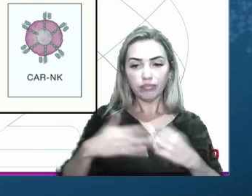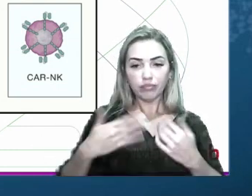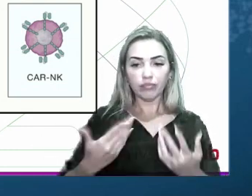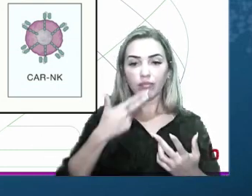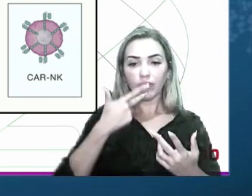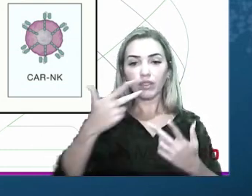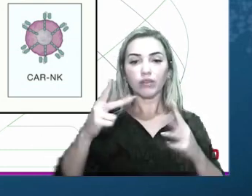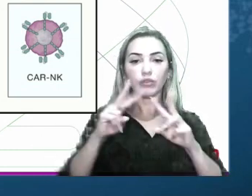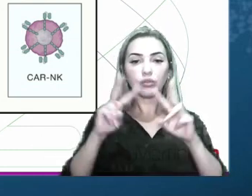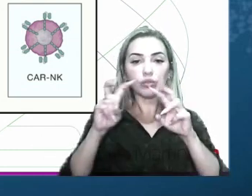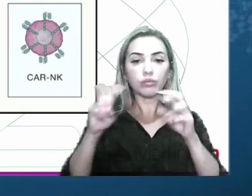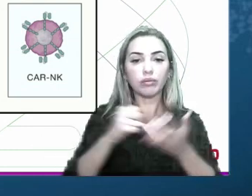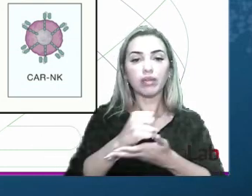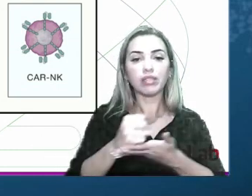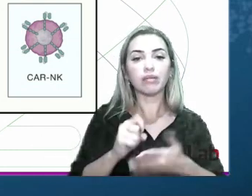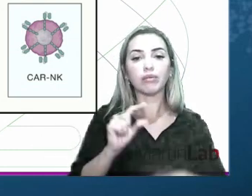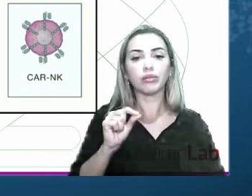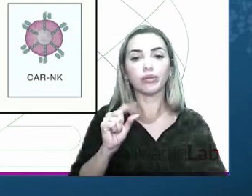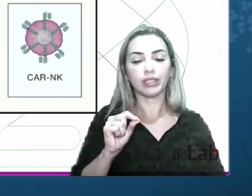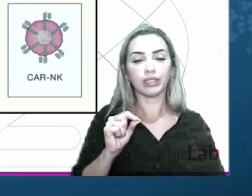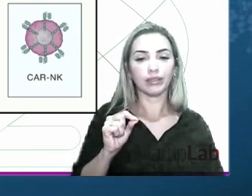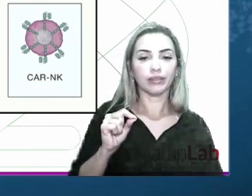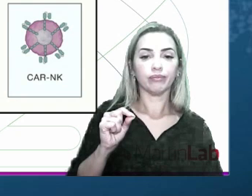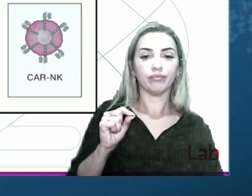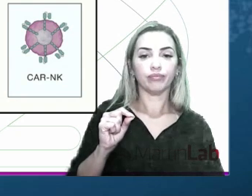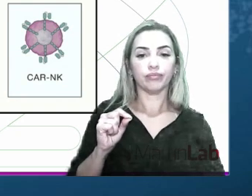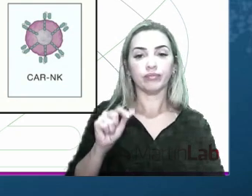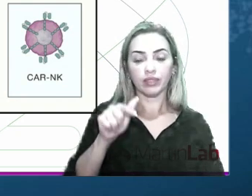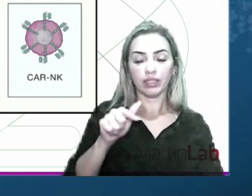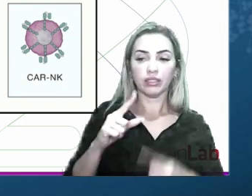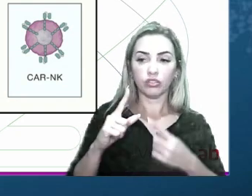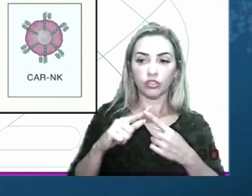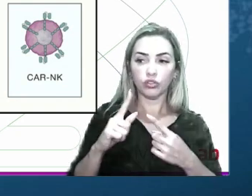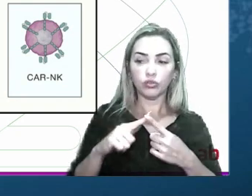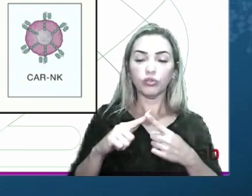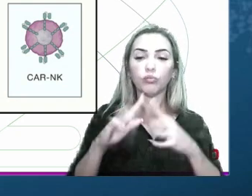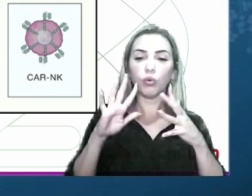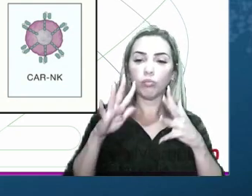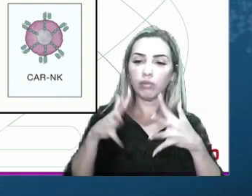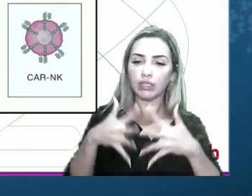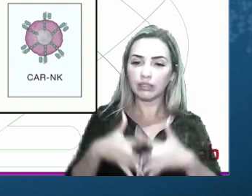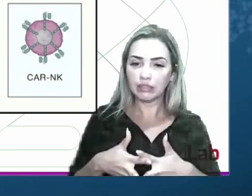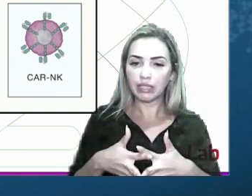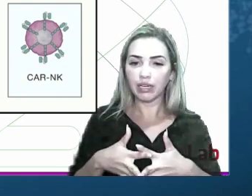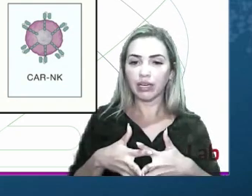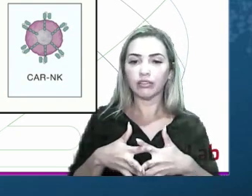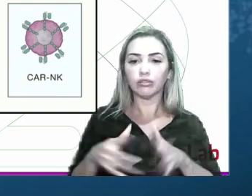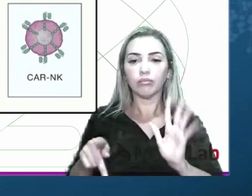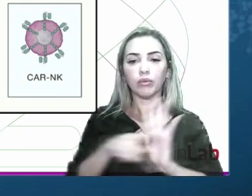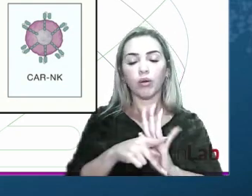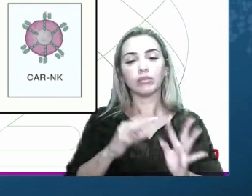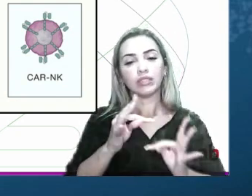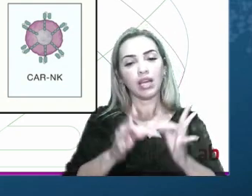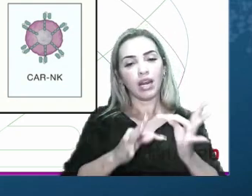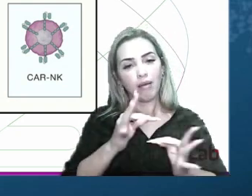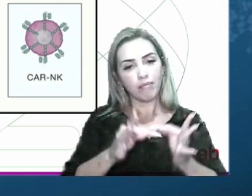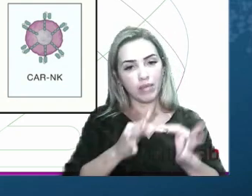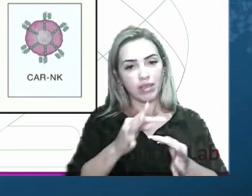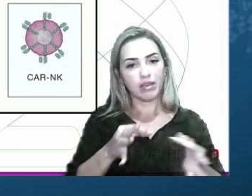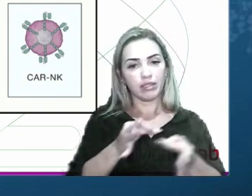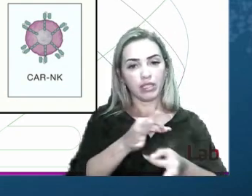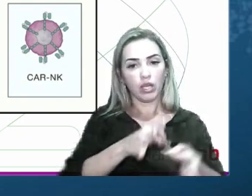sobre, basicamente, essa parte da complexidade das terapias